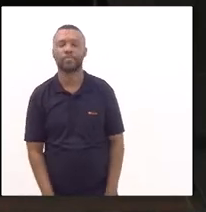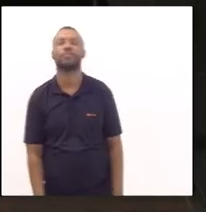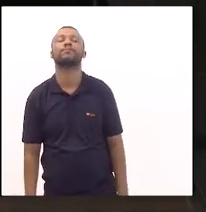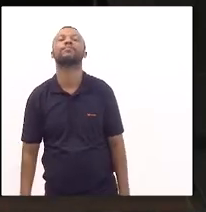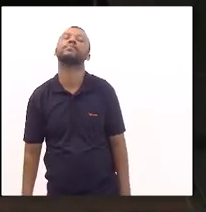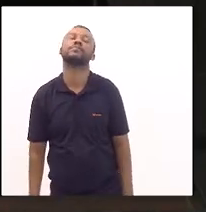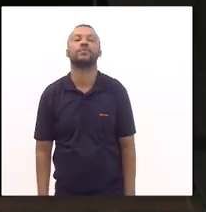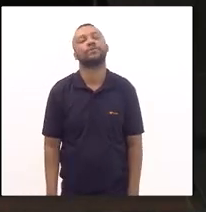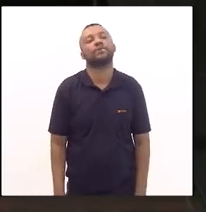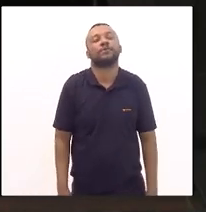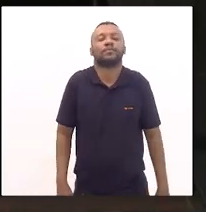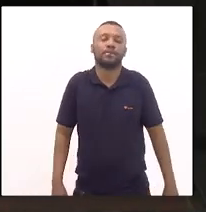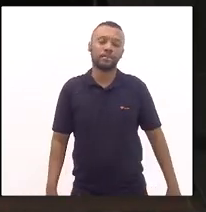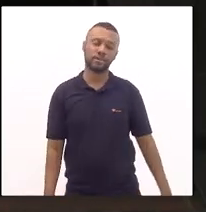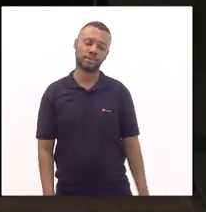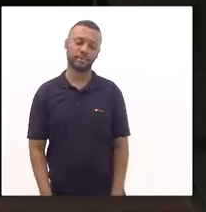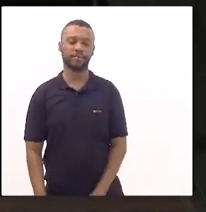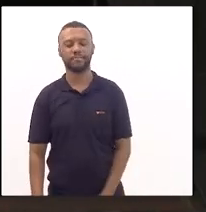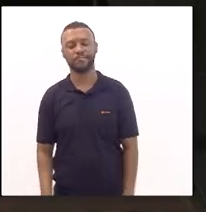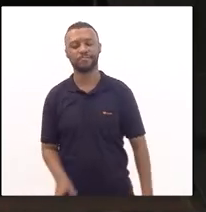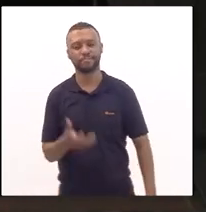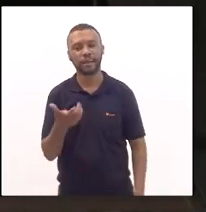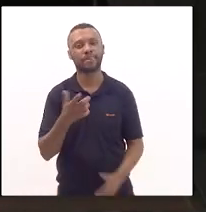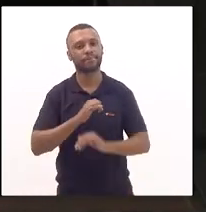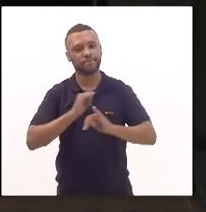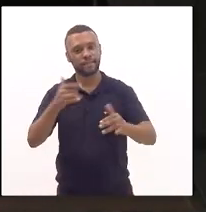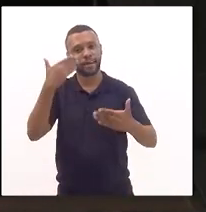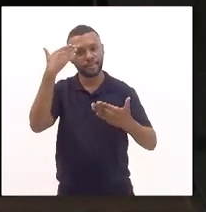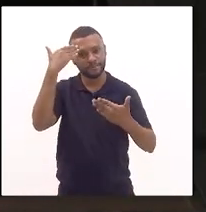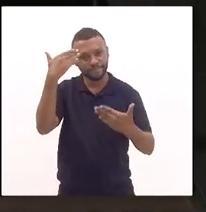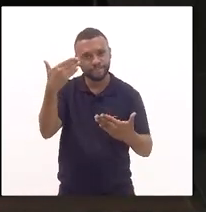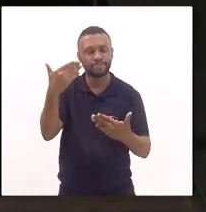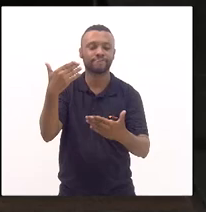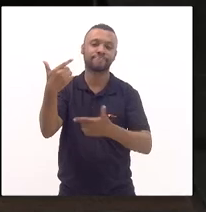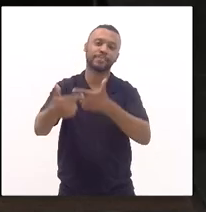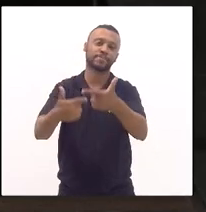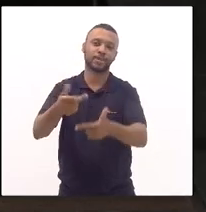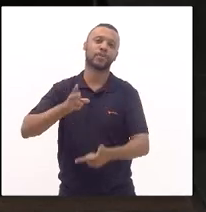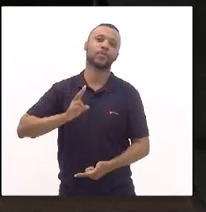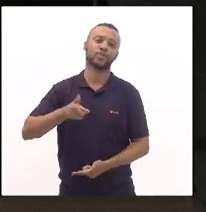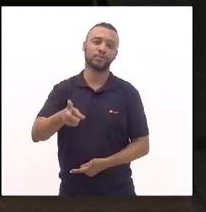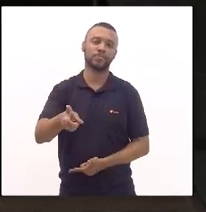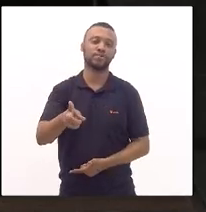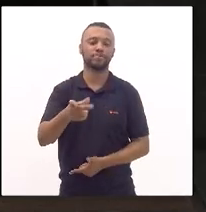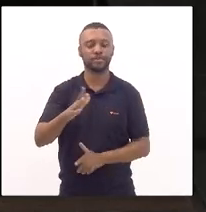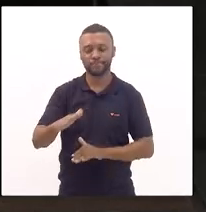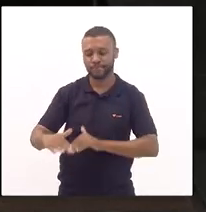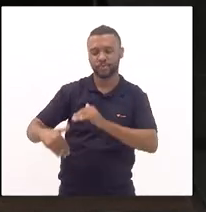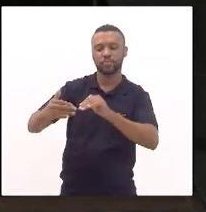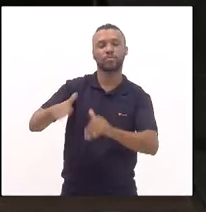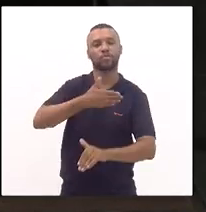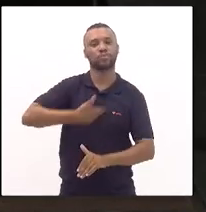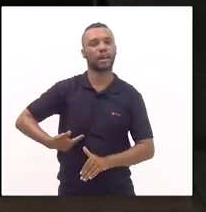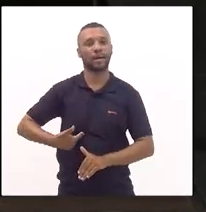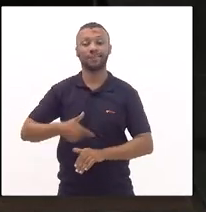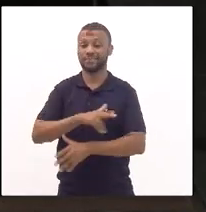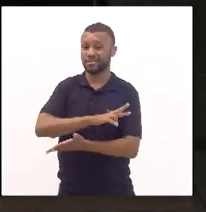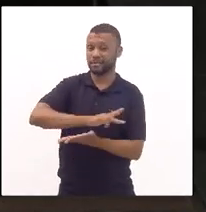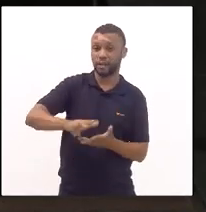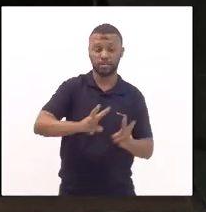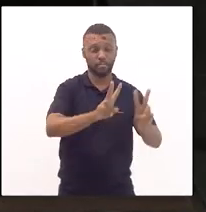que registrar o nosso agradecimento. Continuo trabalhando pelo desenvolvimento do nosso Estado nas suas diversas